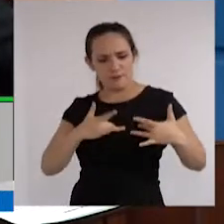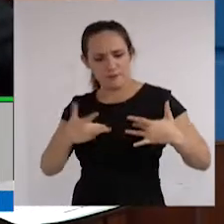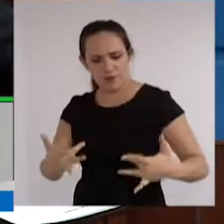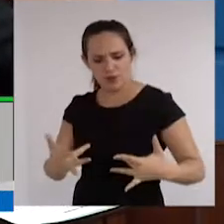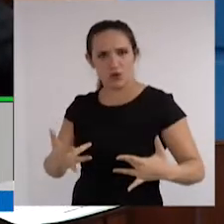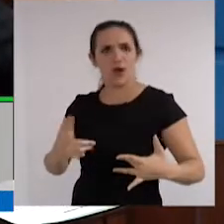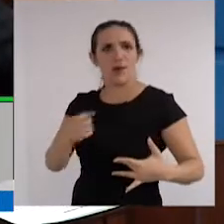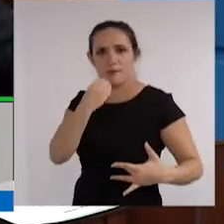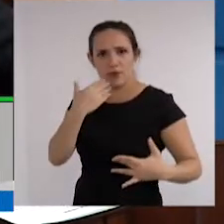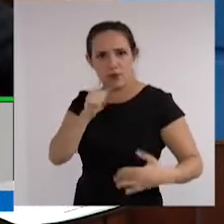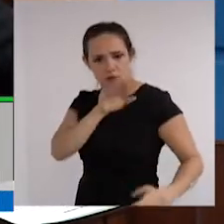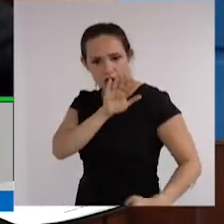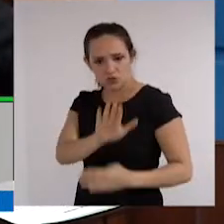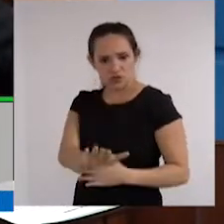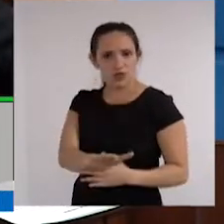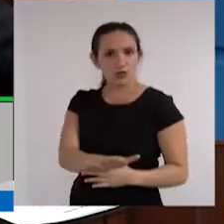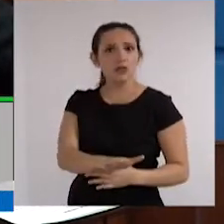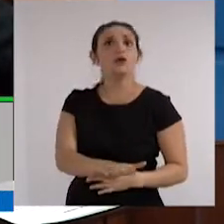e solidário.